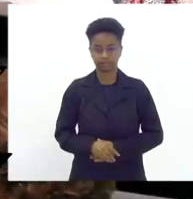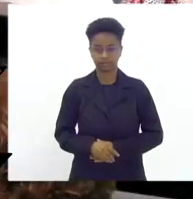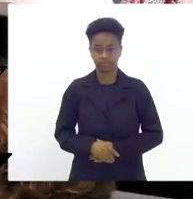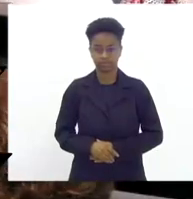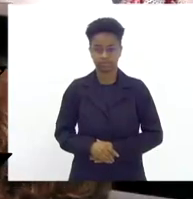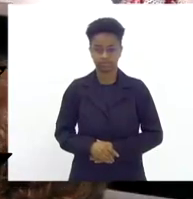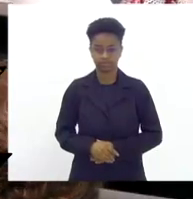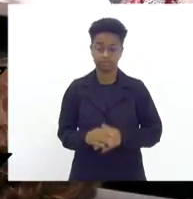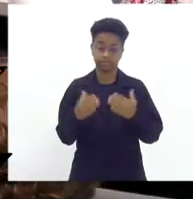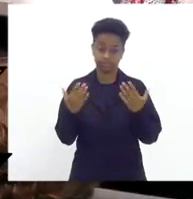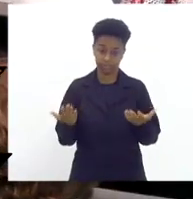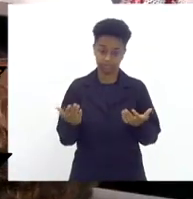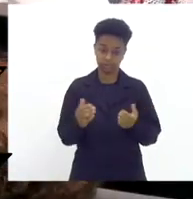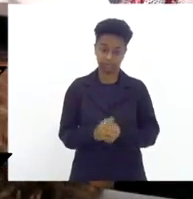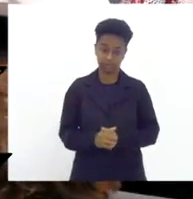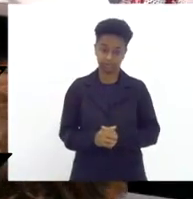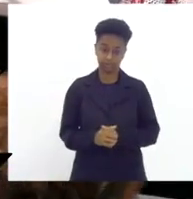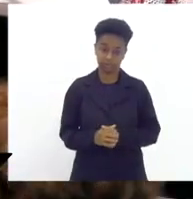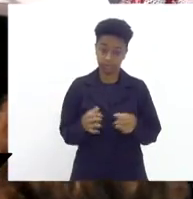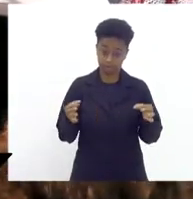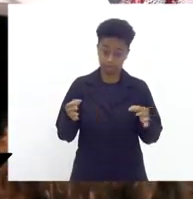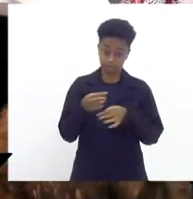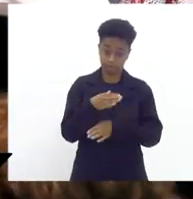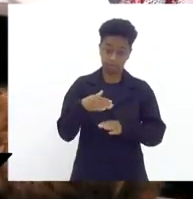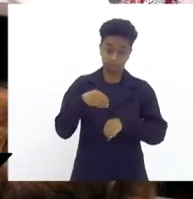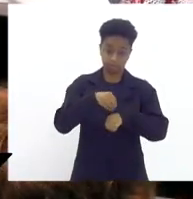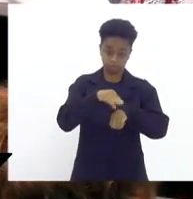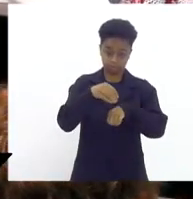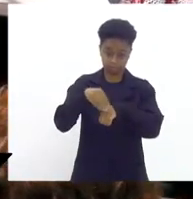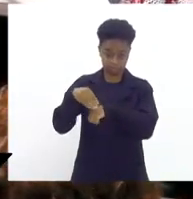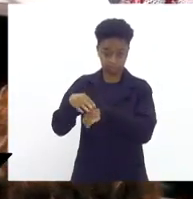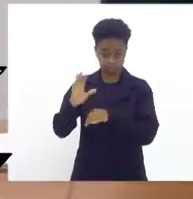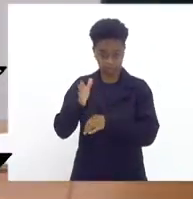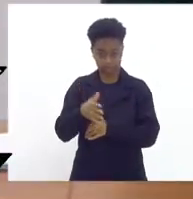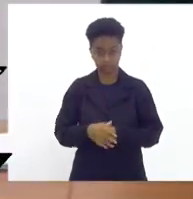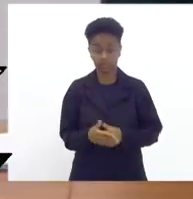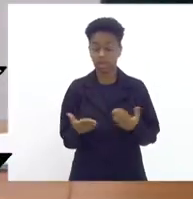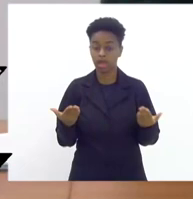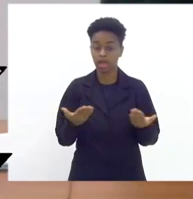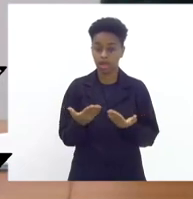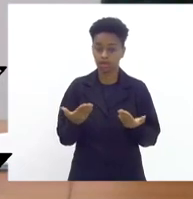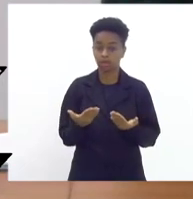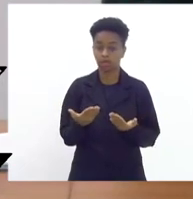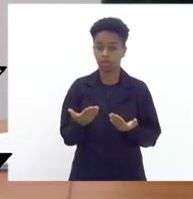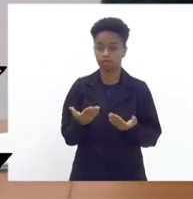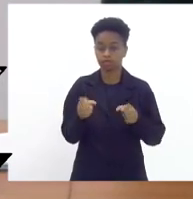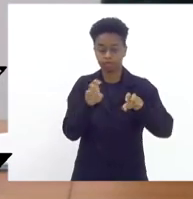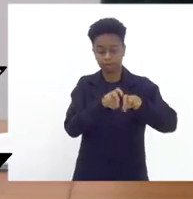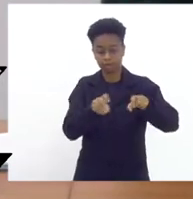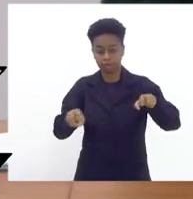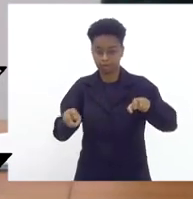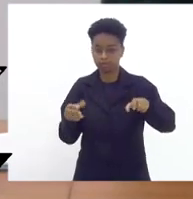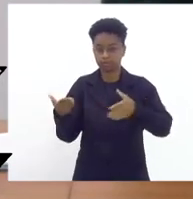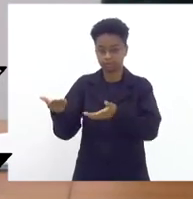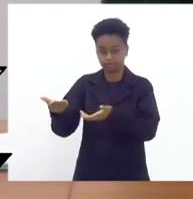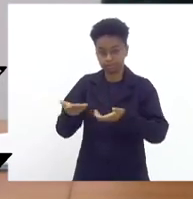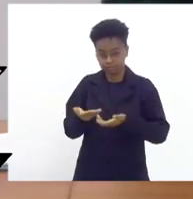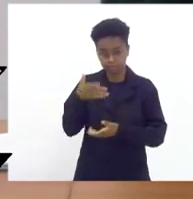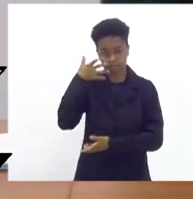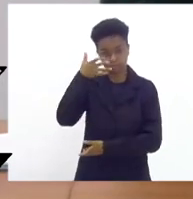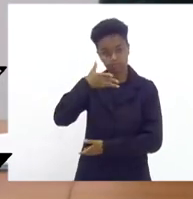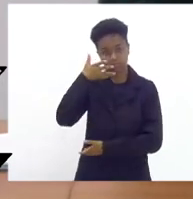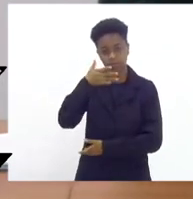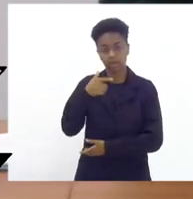bom passado aqui agora os informes Vamos então para a mesa e para os nossos convidados Aqui